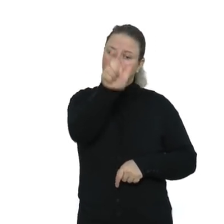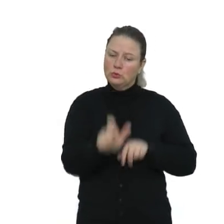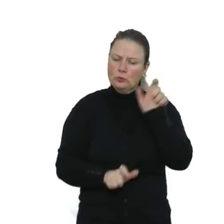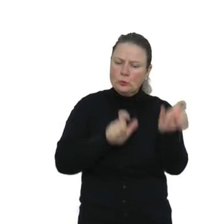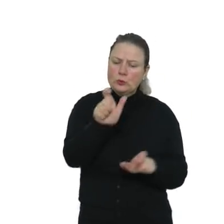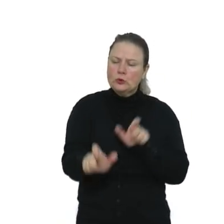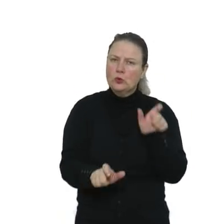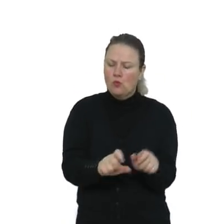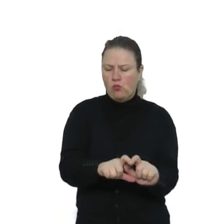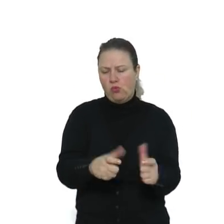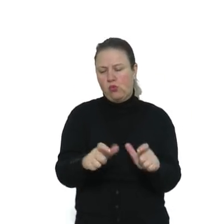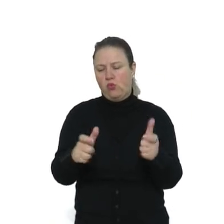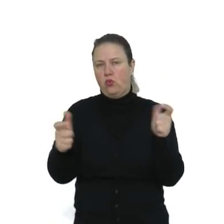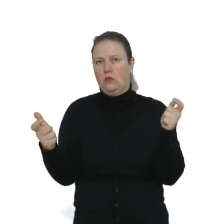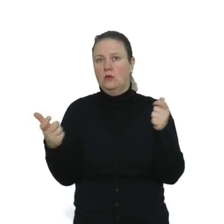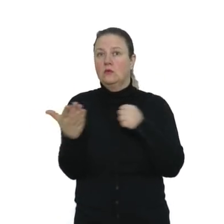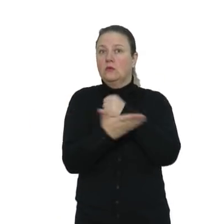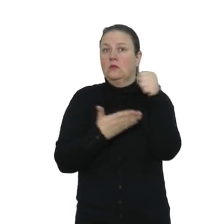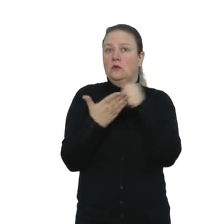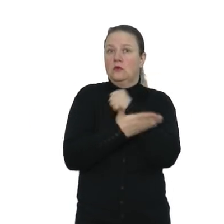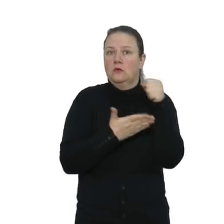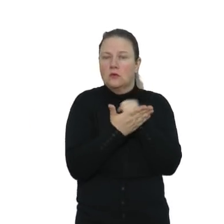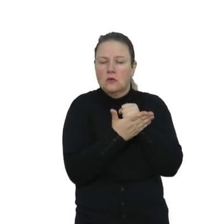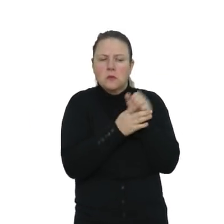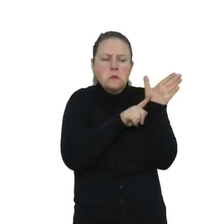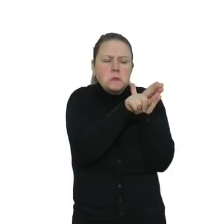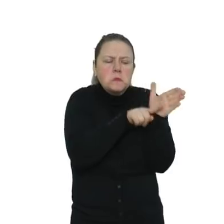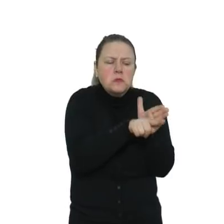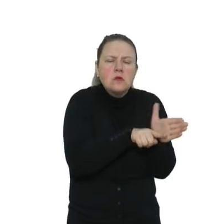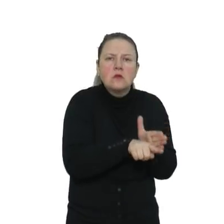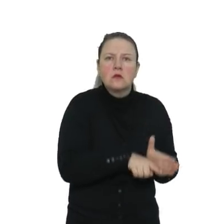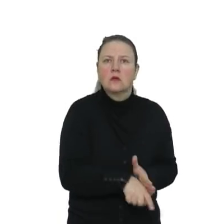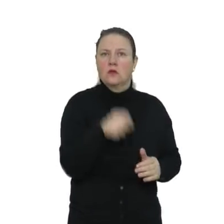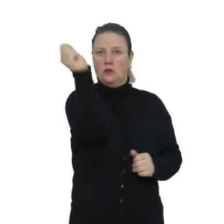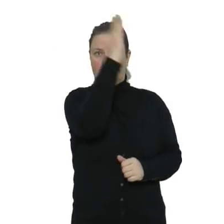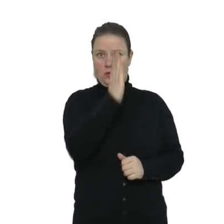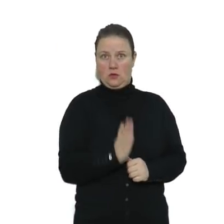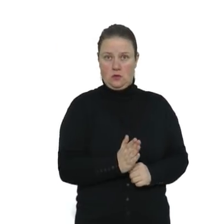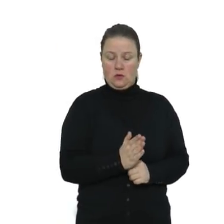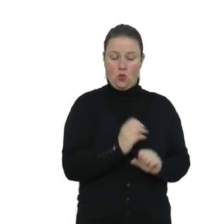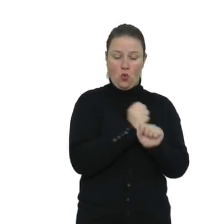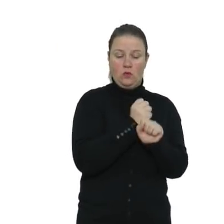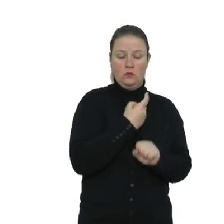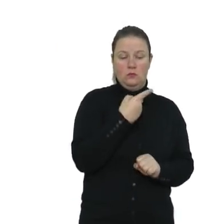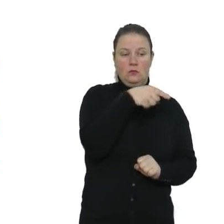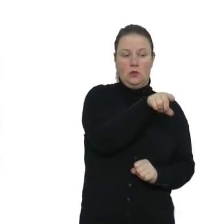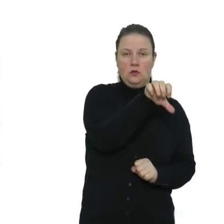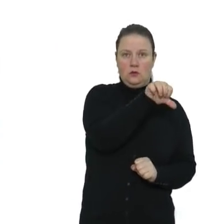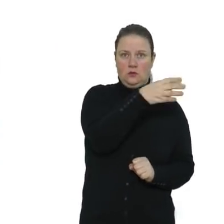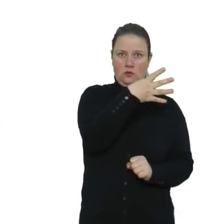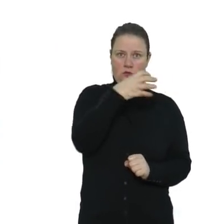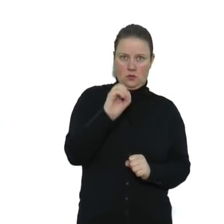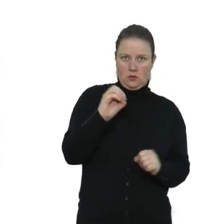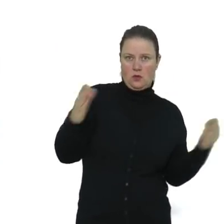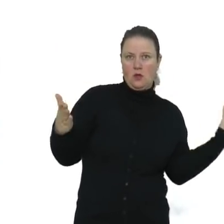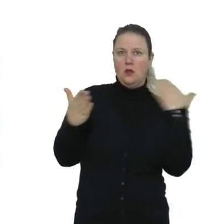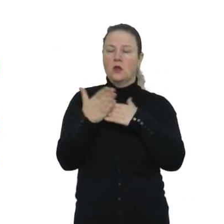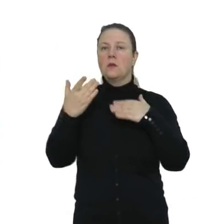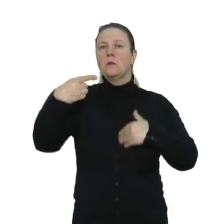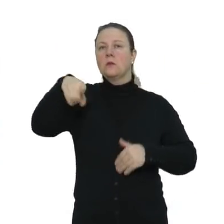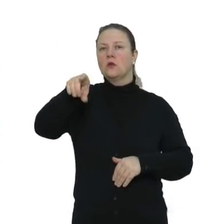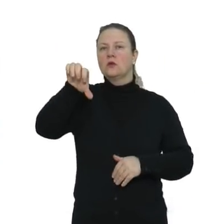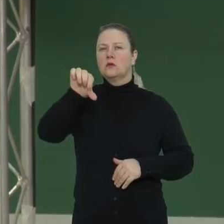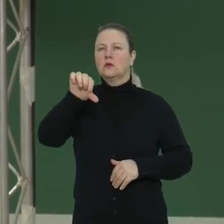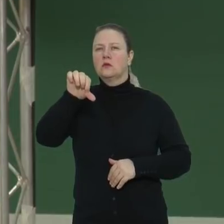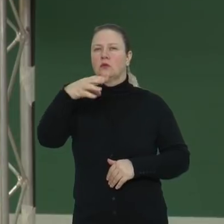ela foi baseada nos censos realizados no Brasil no período dos anos de 1940 a 1991. Então, vamos